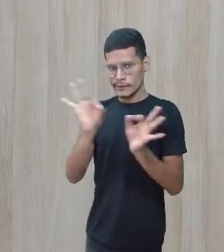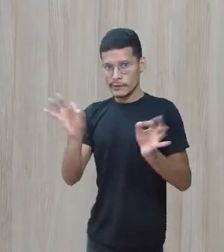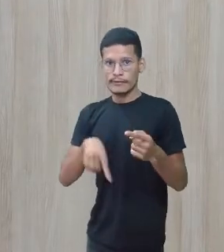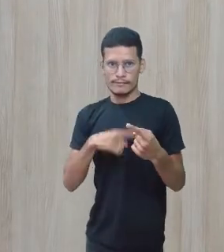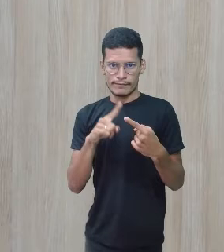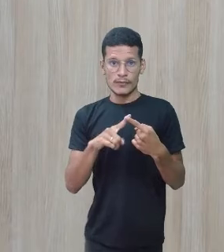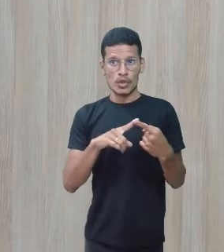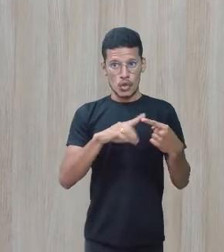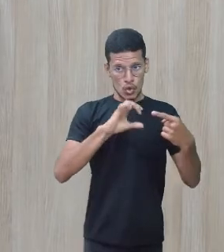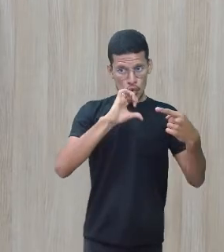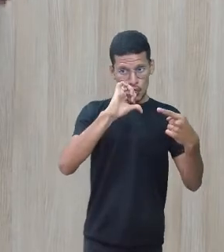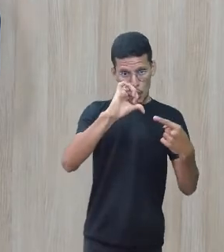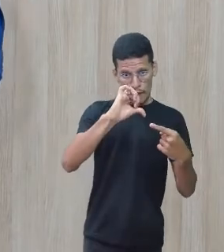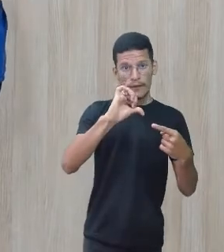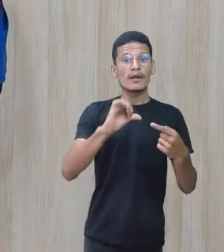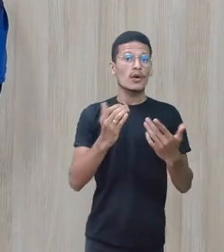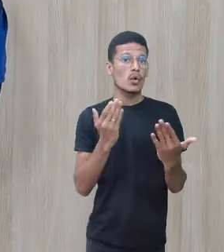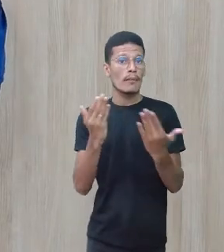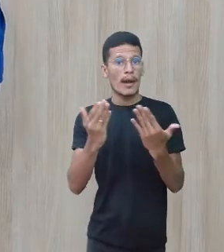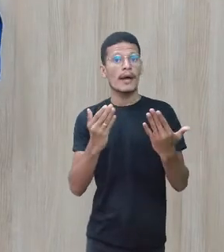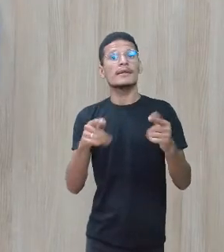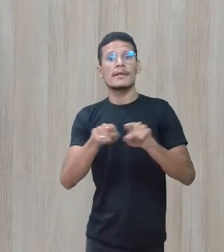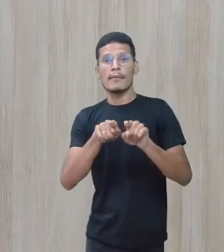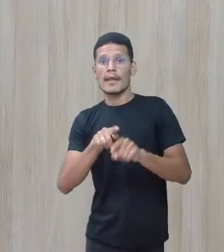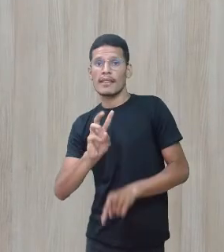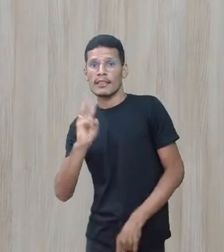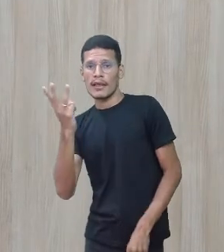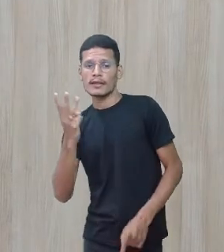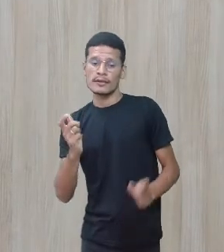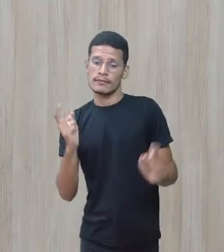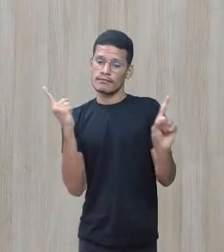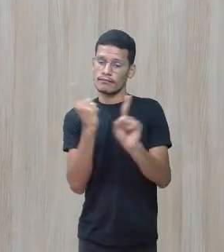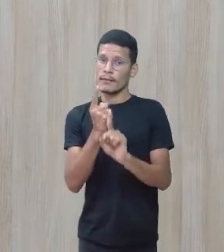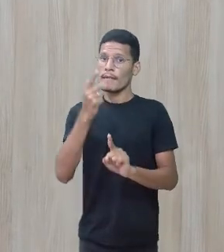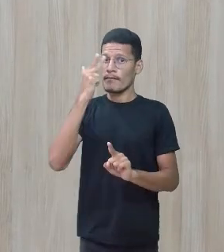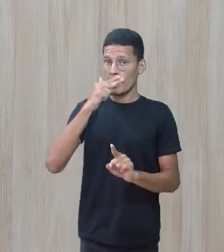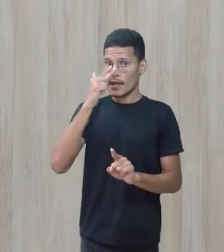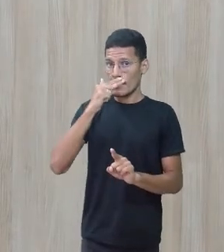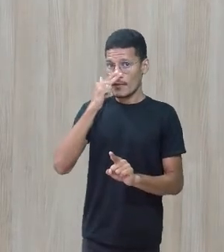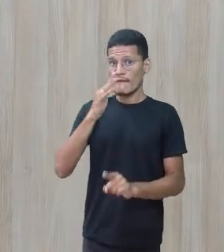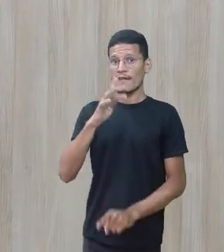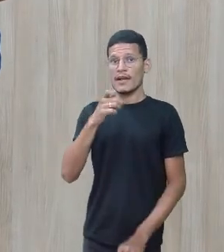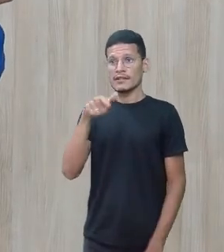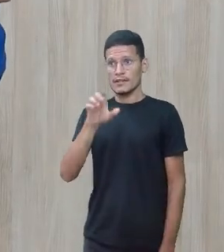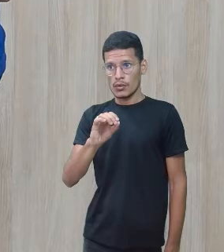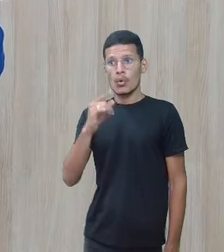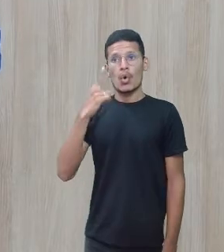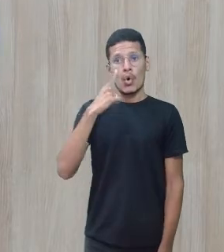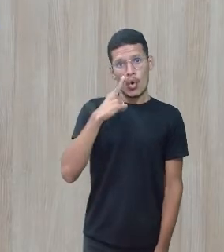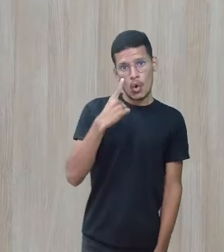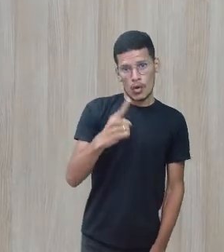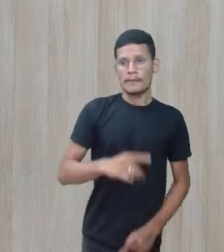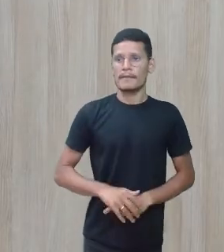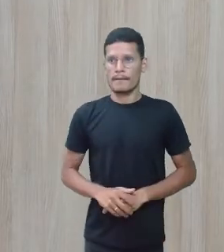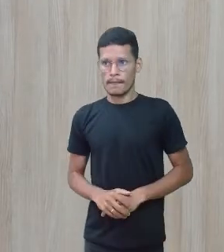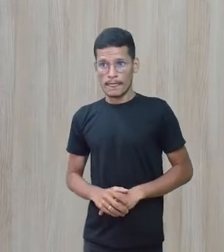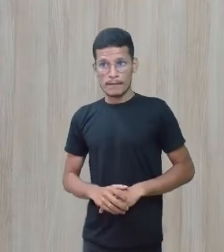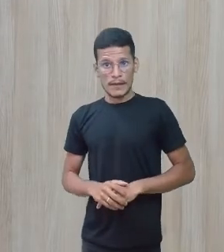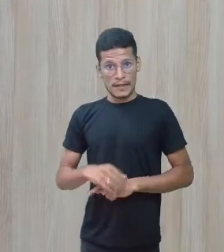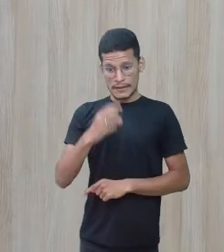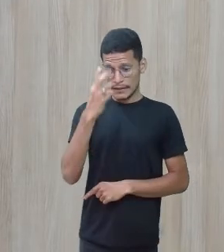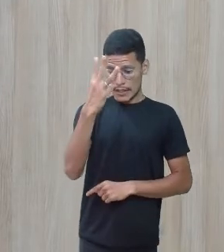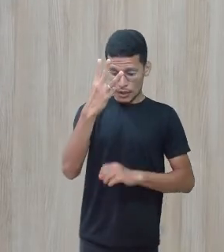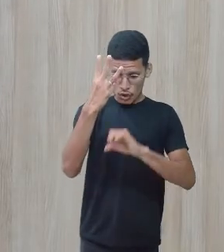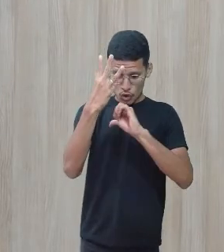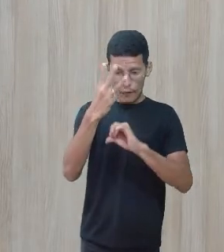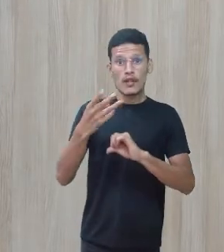e o 3, né? A gente vai fazer a comparação agora para ver se a gente acha a mesma fração, tá certo? E aí, ó, 3 sobre 9,